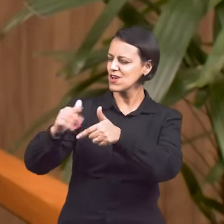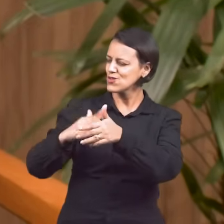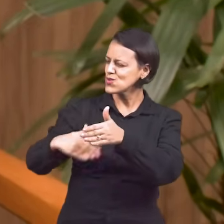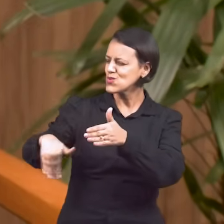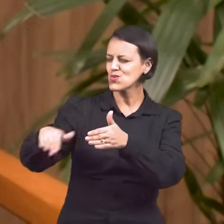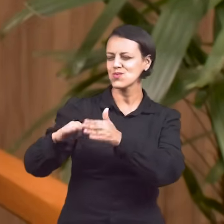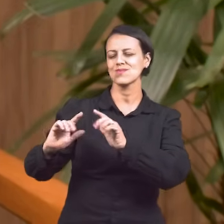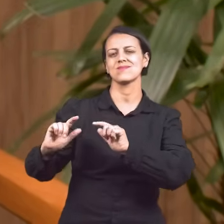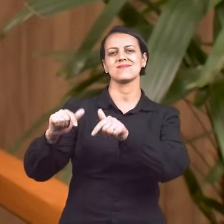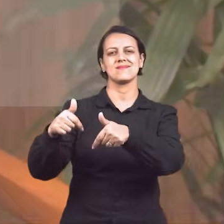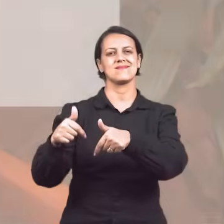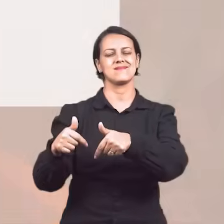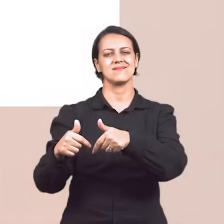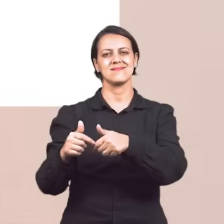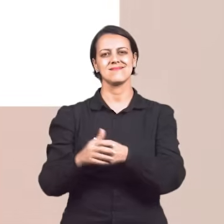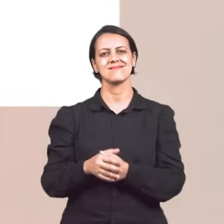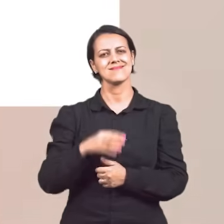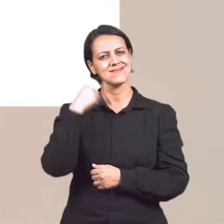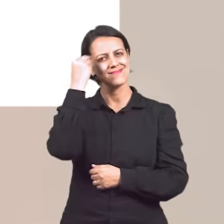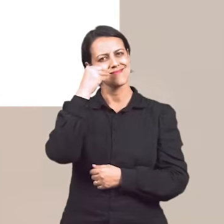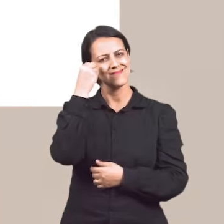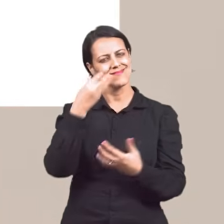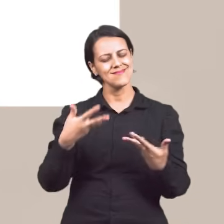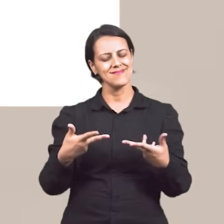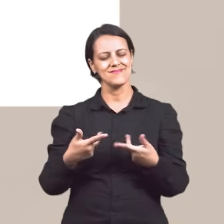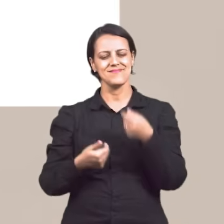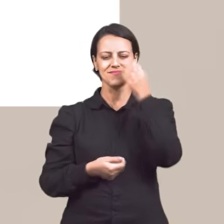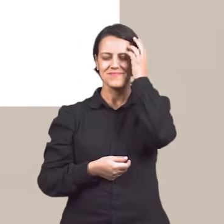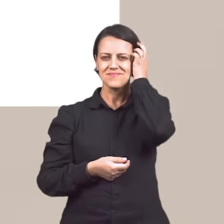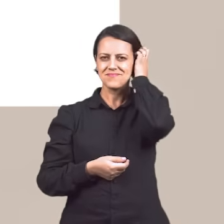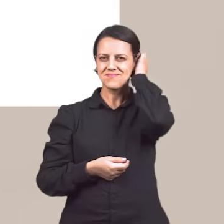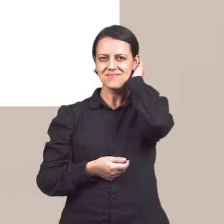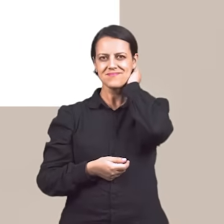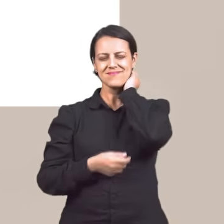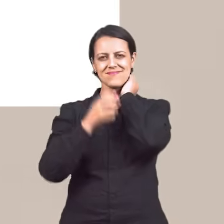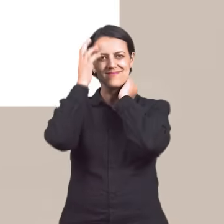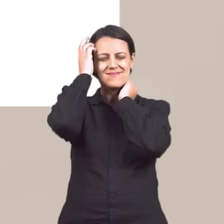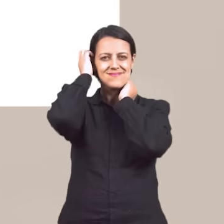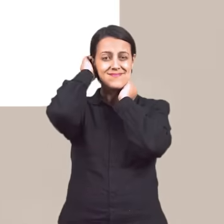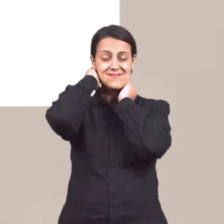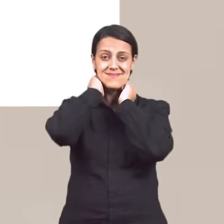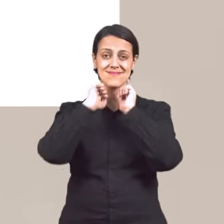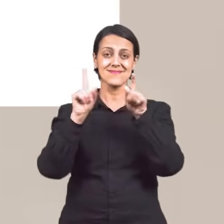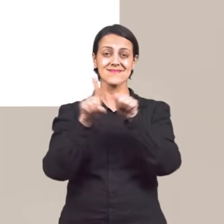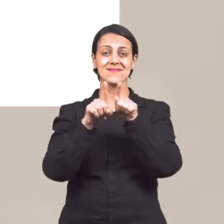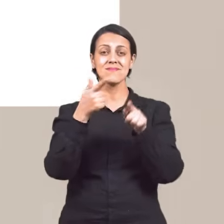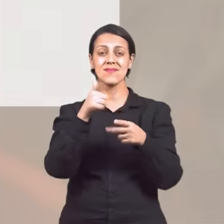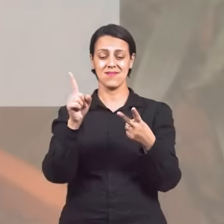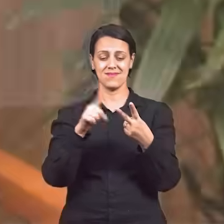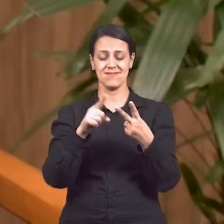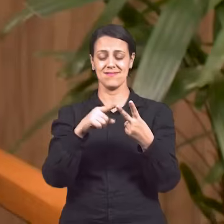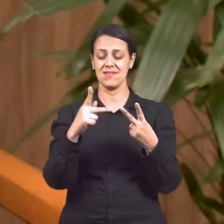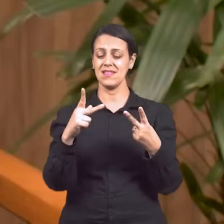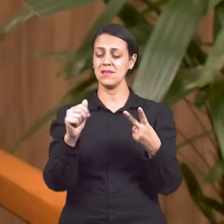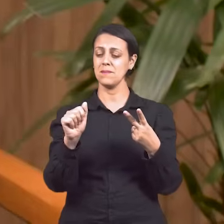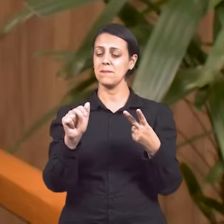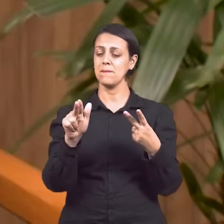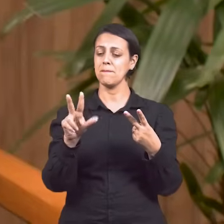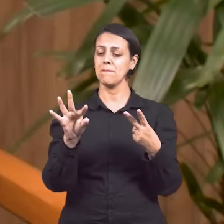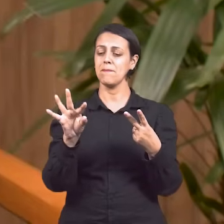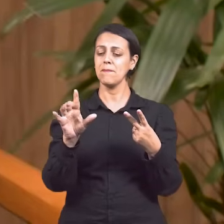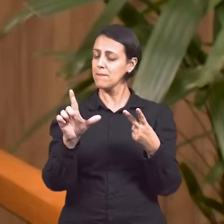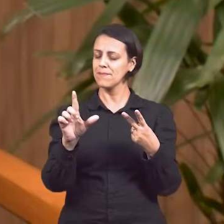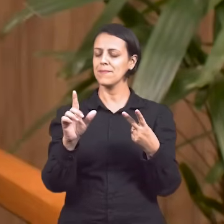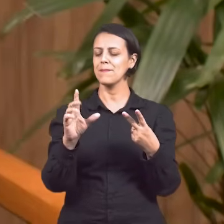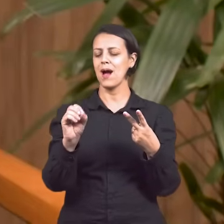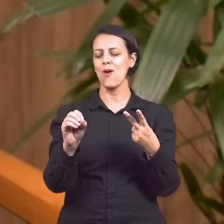Versículo 4, se eu não me engano. Entrega teu caminho ao Senhor, confia nele e ele tudo fará. Então,